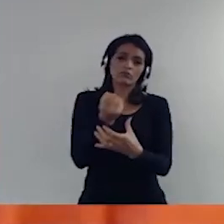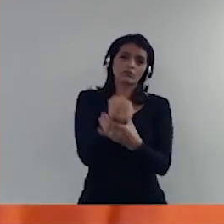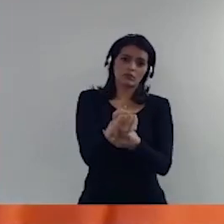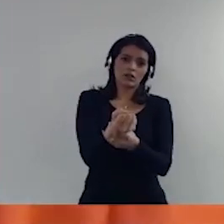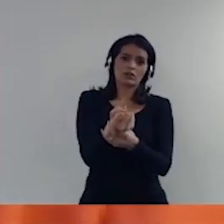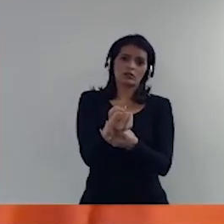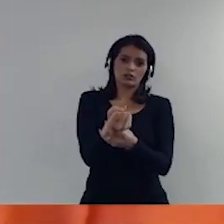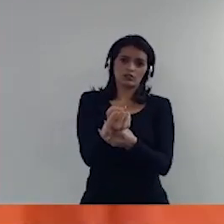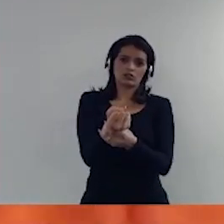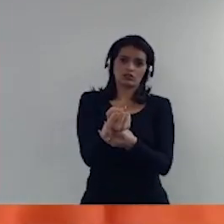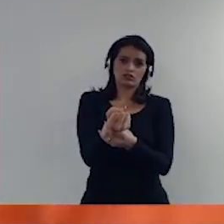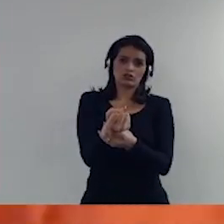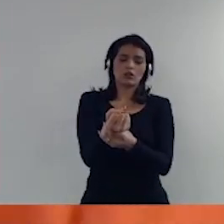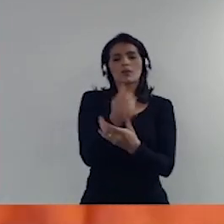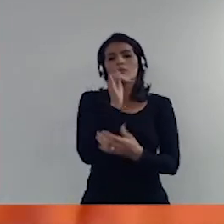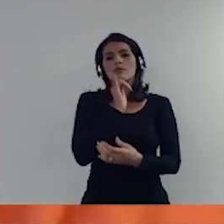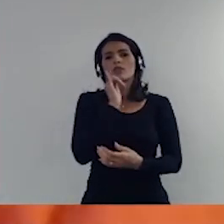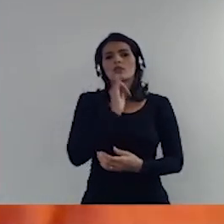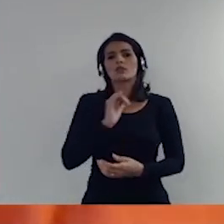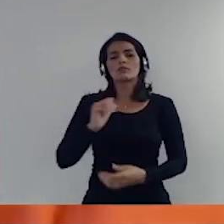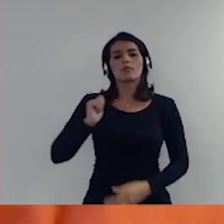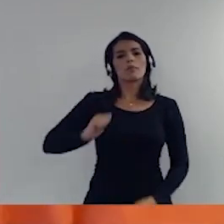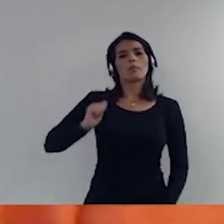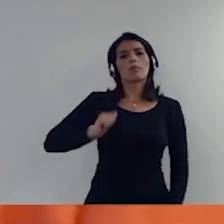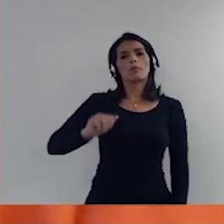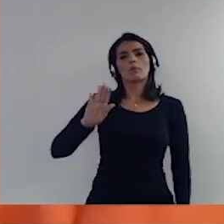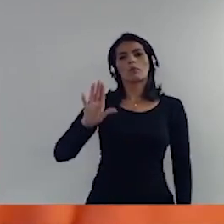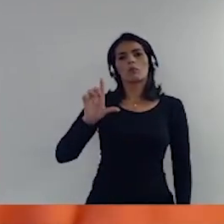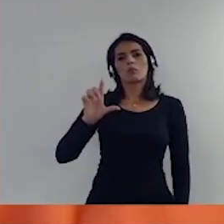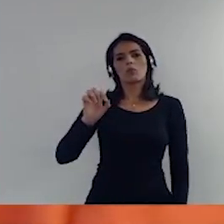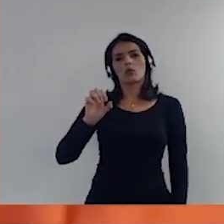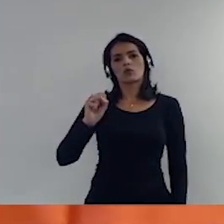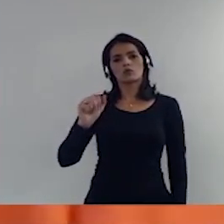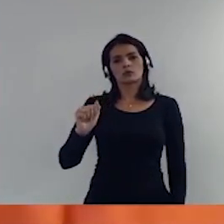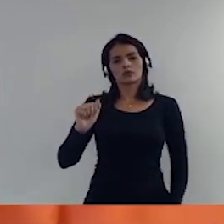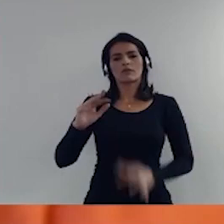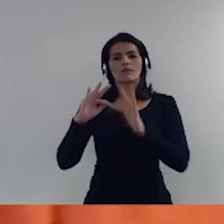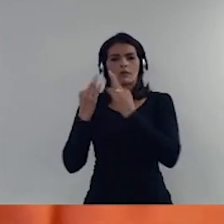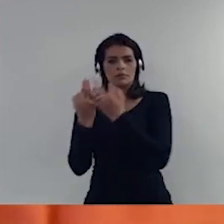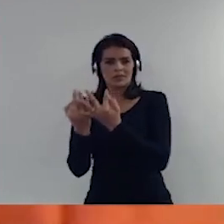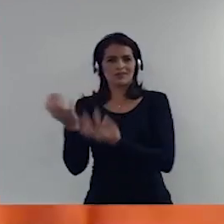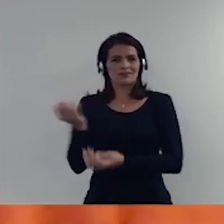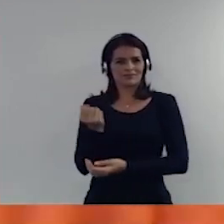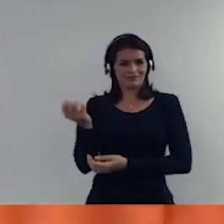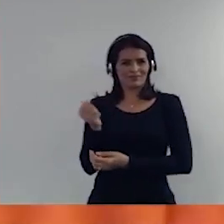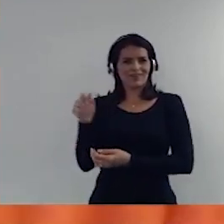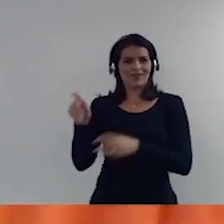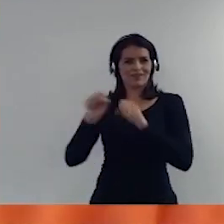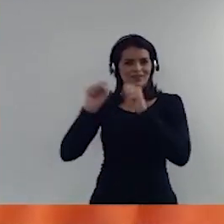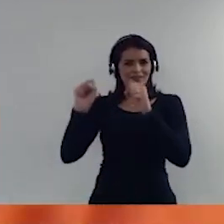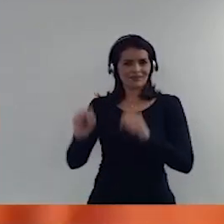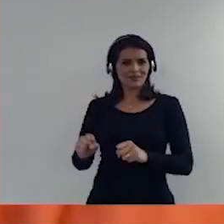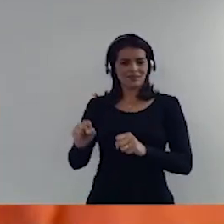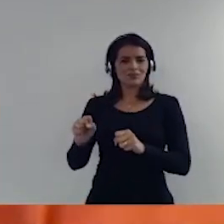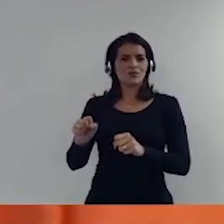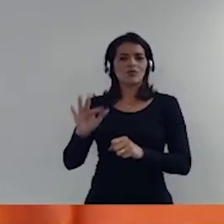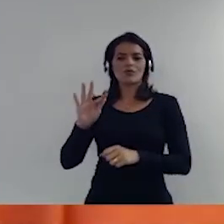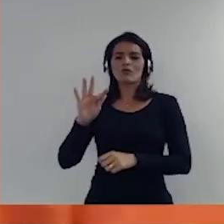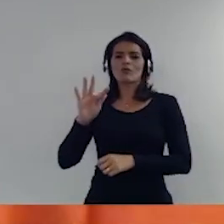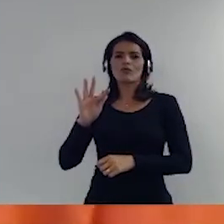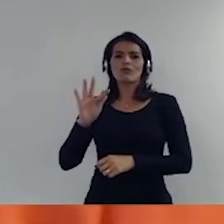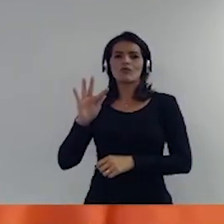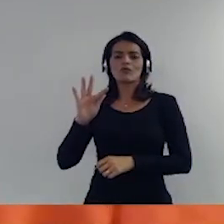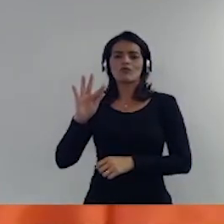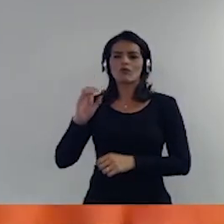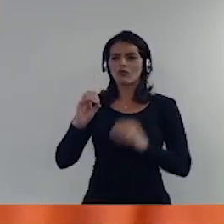existencial para esse grupo. Por exemplo, o Bolsa Família, o programa do Bolsa Família. O programa do Bolsa Família é um sistema focalizado. E é um